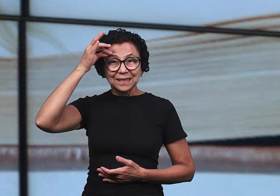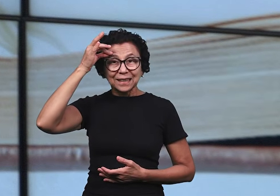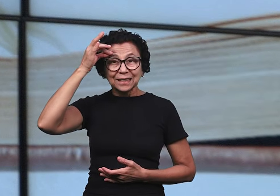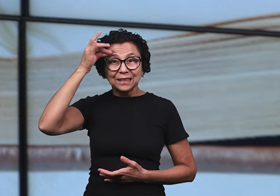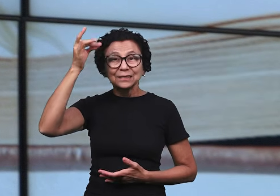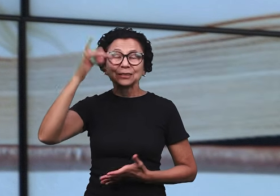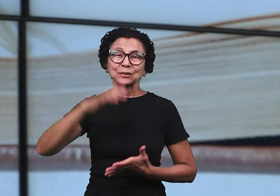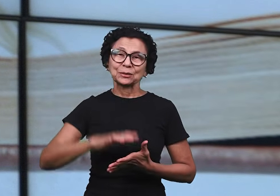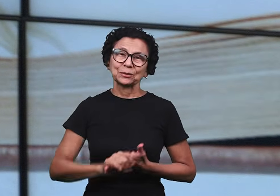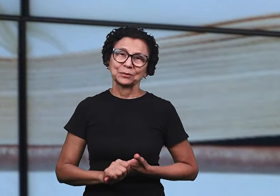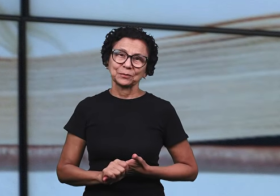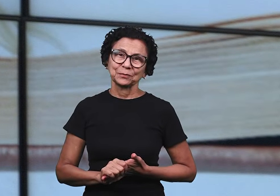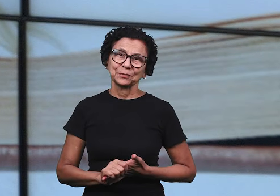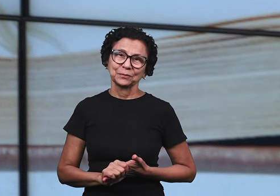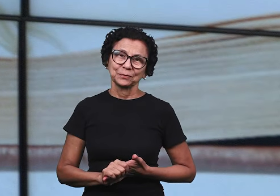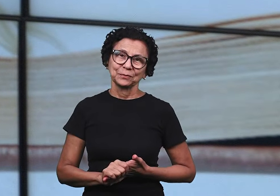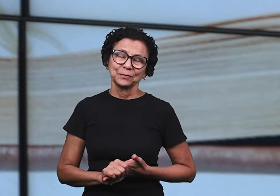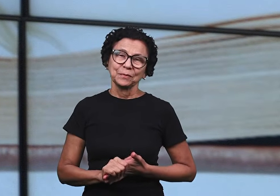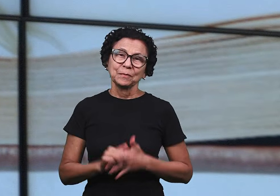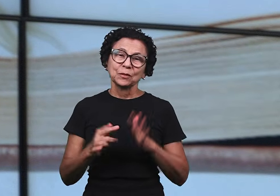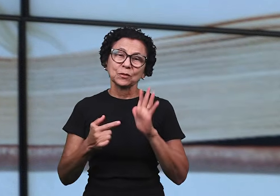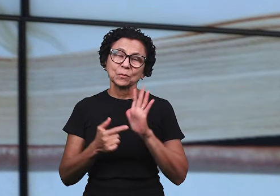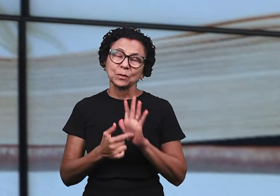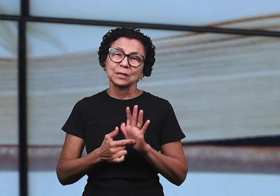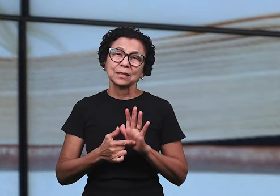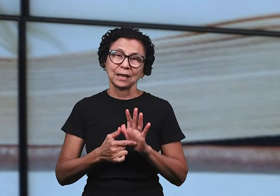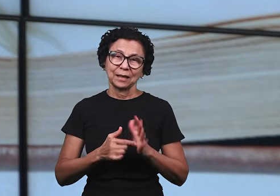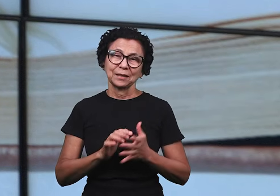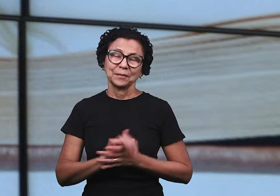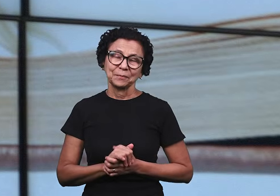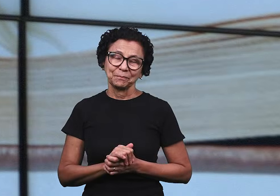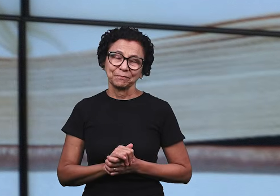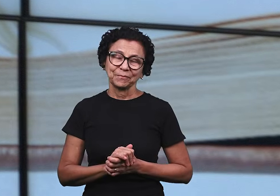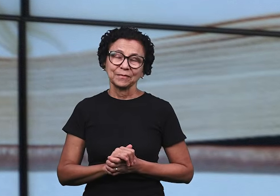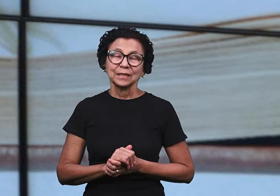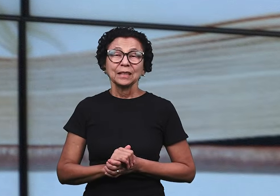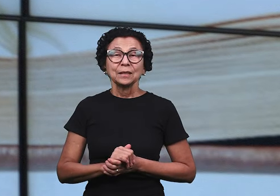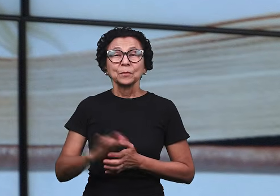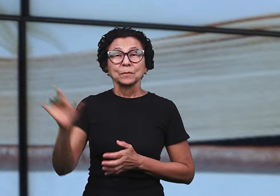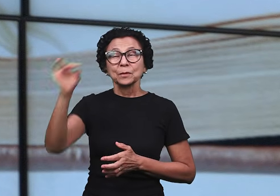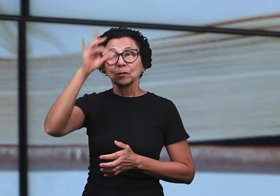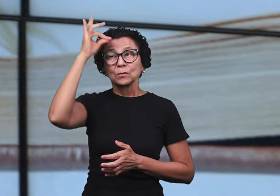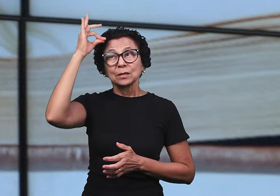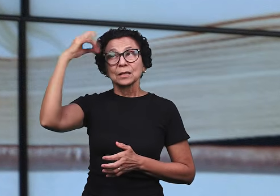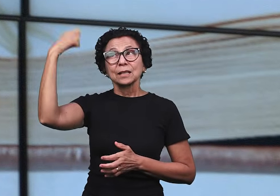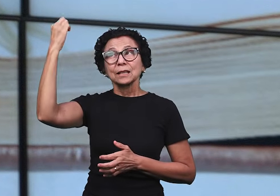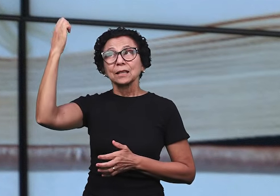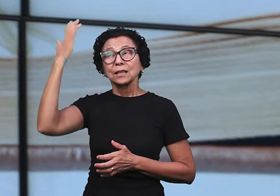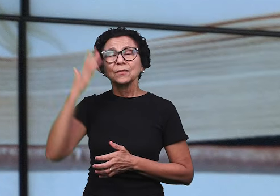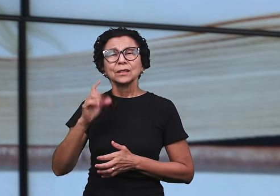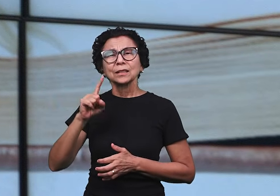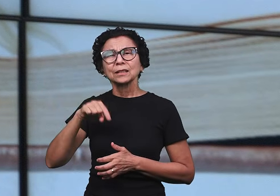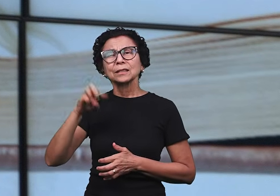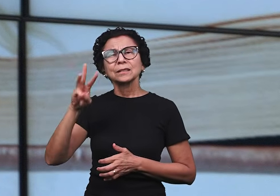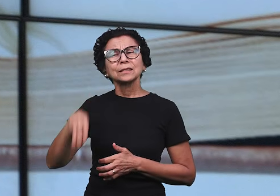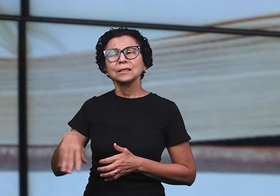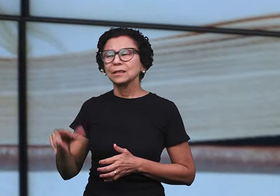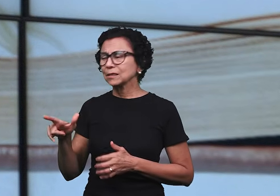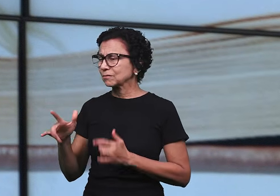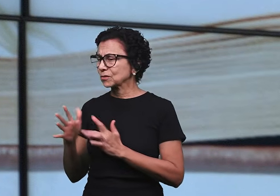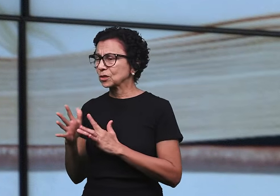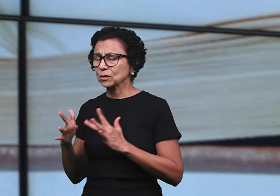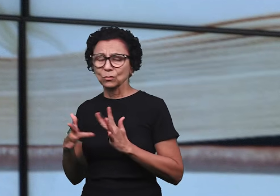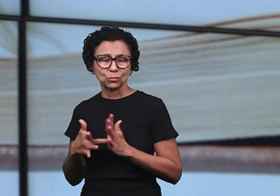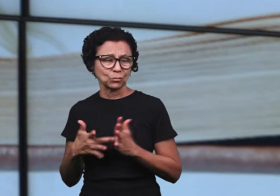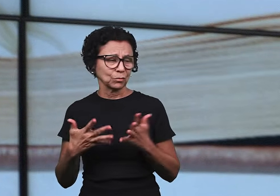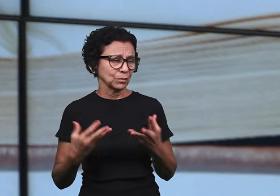de Deus que te dê a revelação de quem é Jesus para você. Né? Porque Jesus pode ser